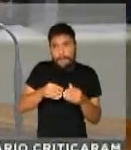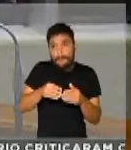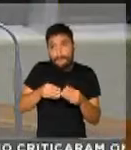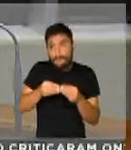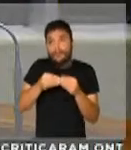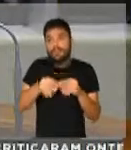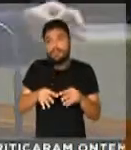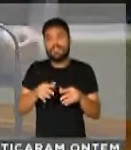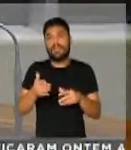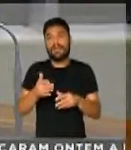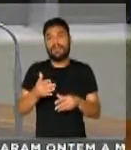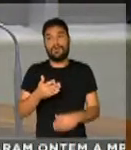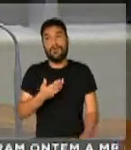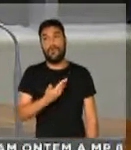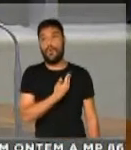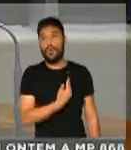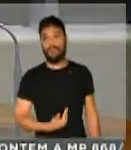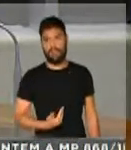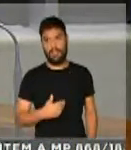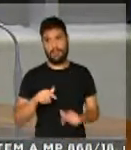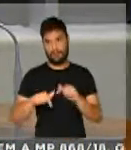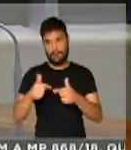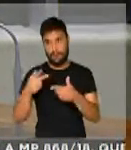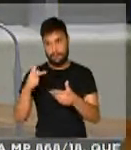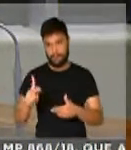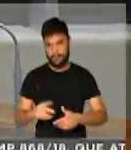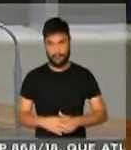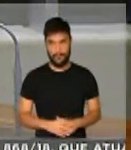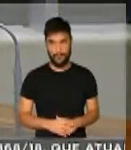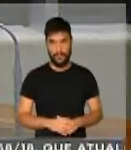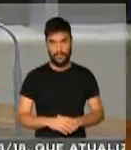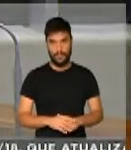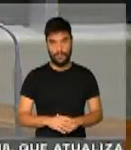governo viesse a trabalhar.